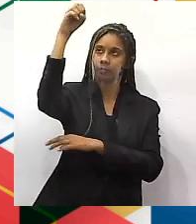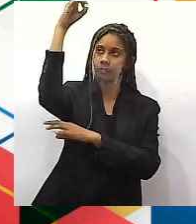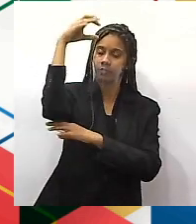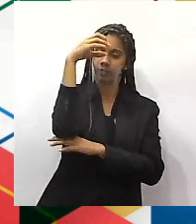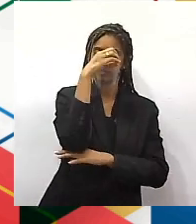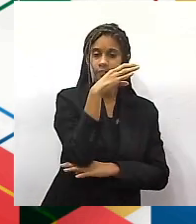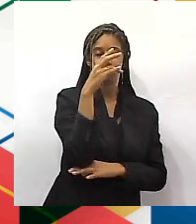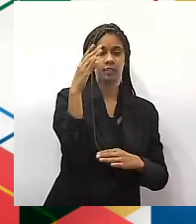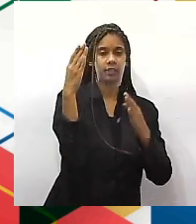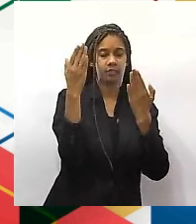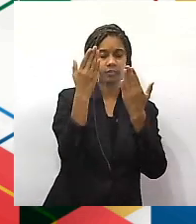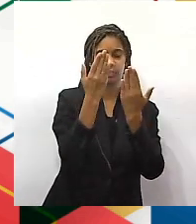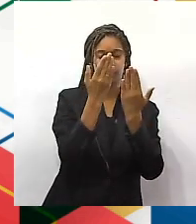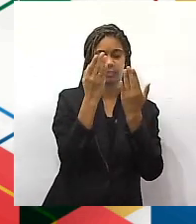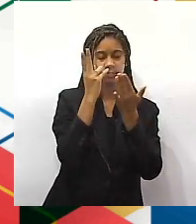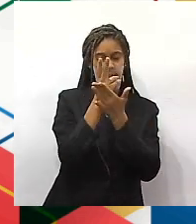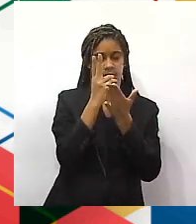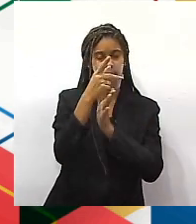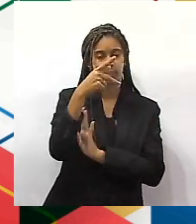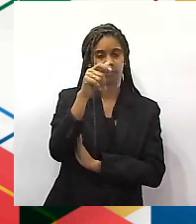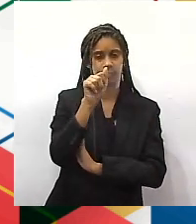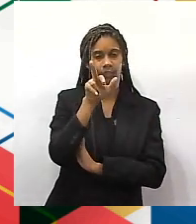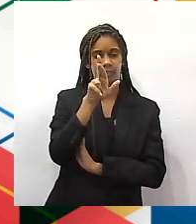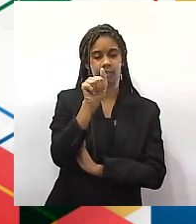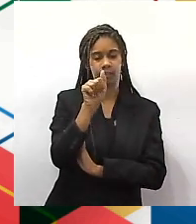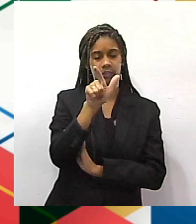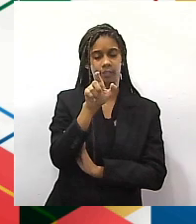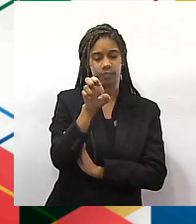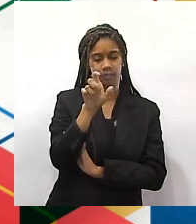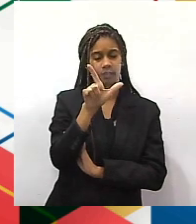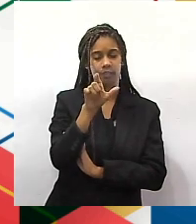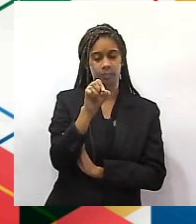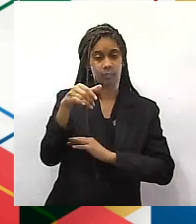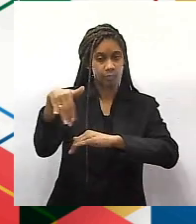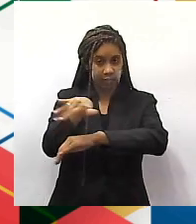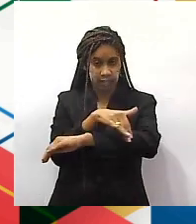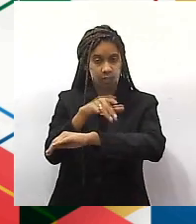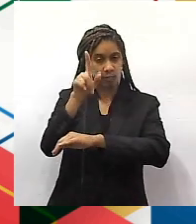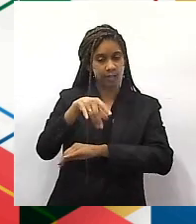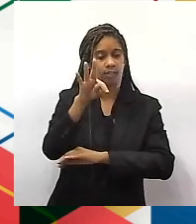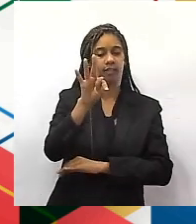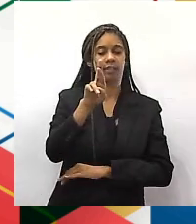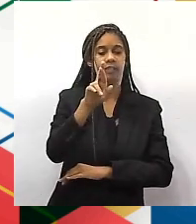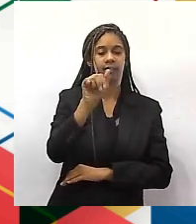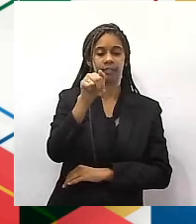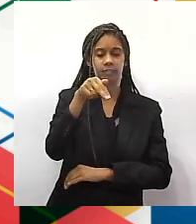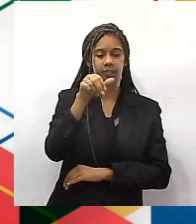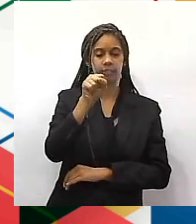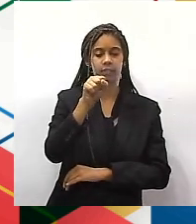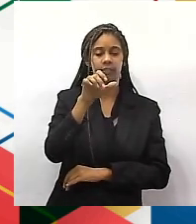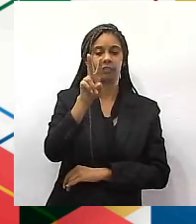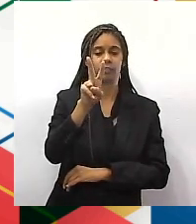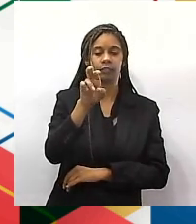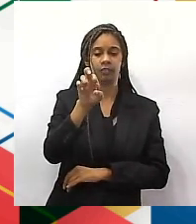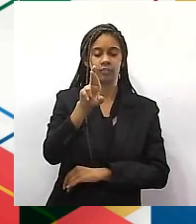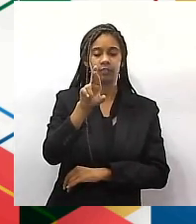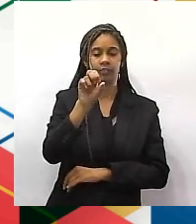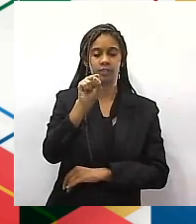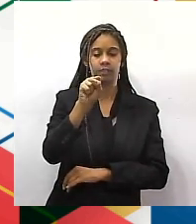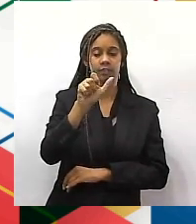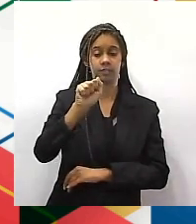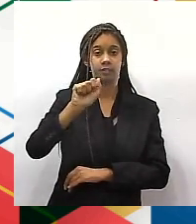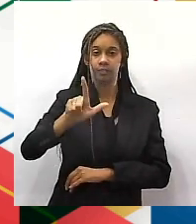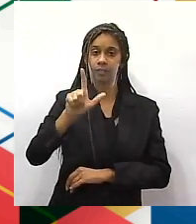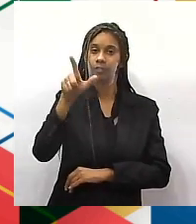serão paralelos, né? A transversal é a rua. Então, dois postes que formam 90 graus com essa transversal, eles